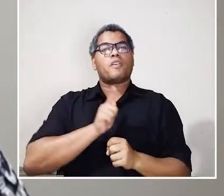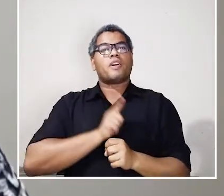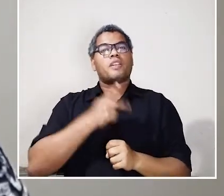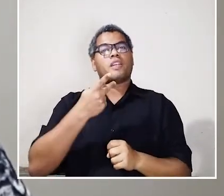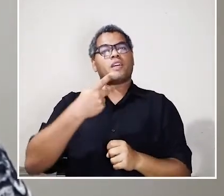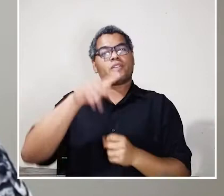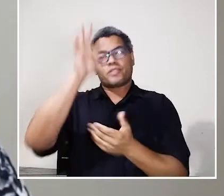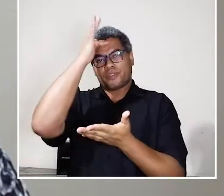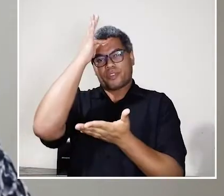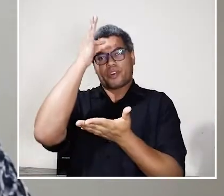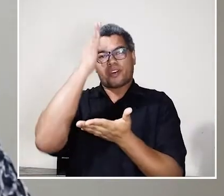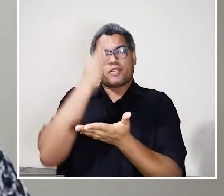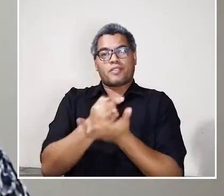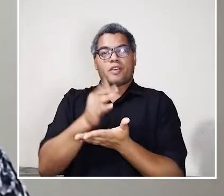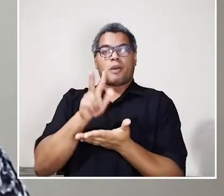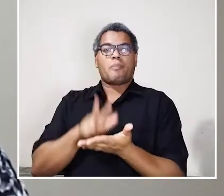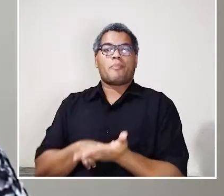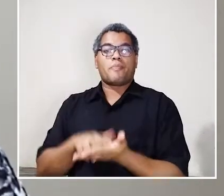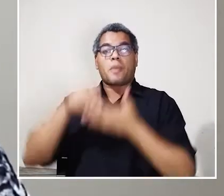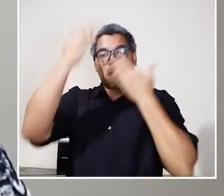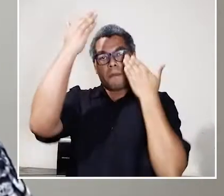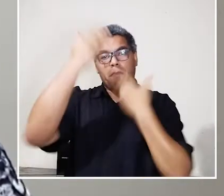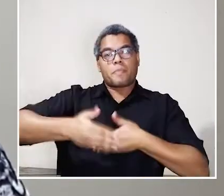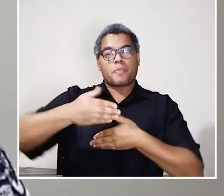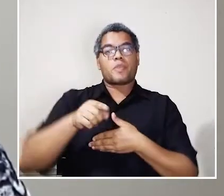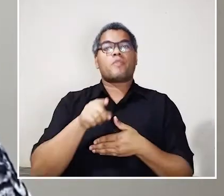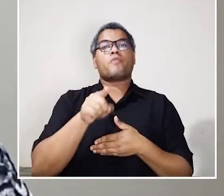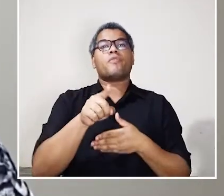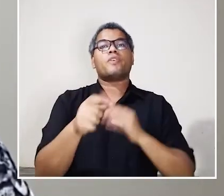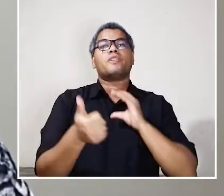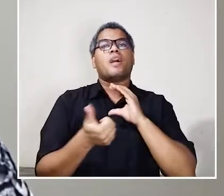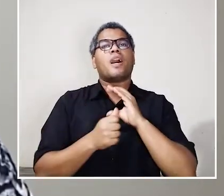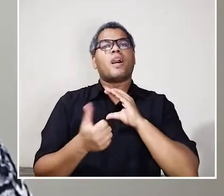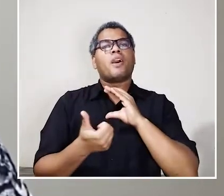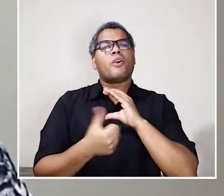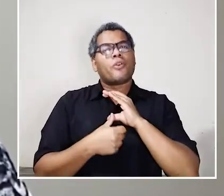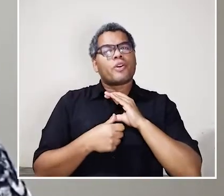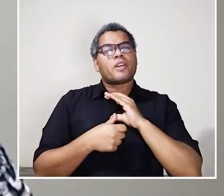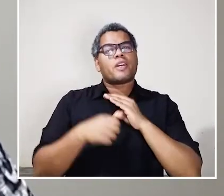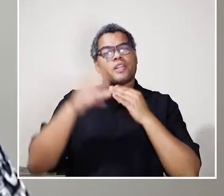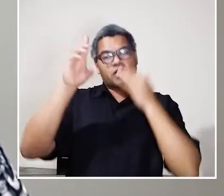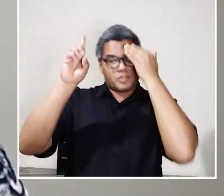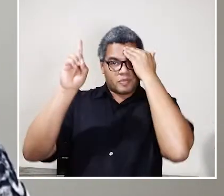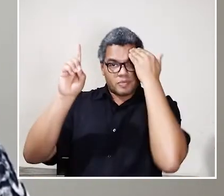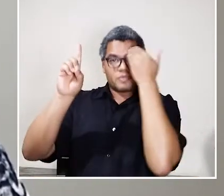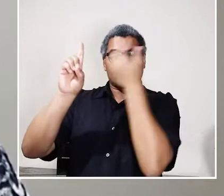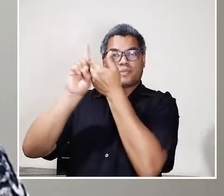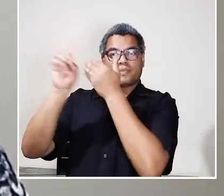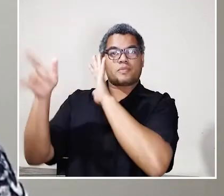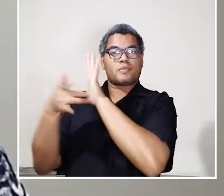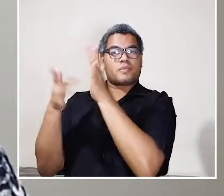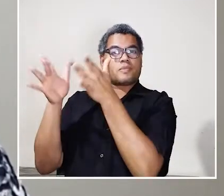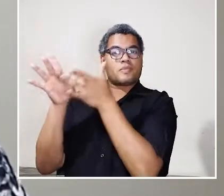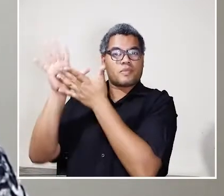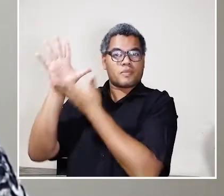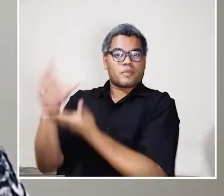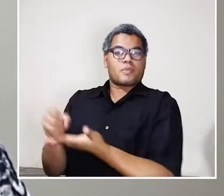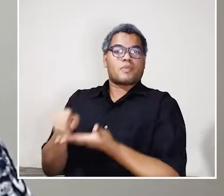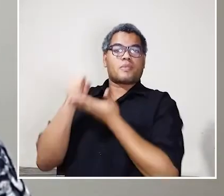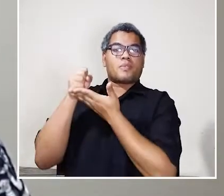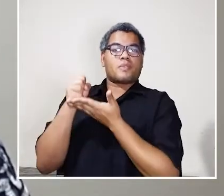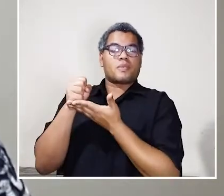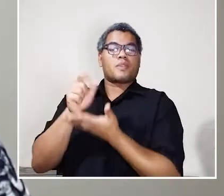você vai ter a sua fé testada. Você é um crente que crê em Cristo como seu